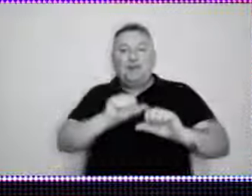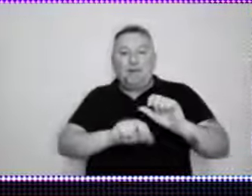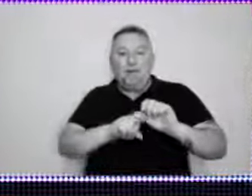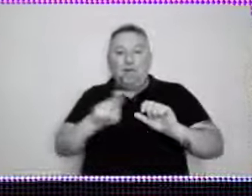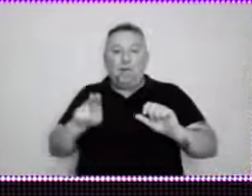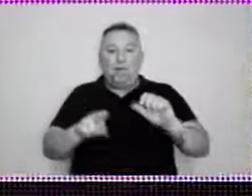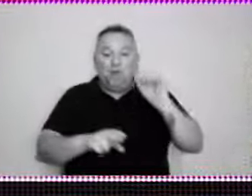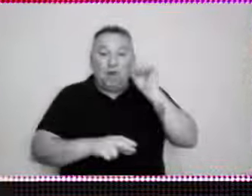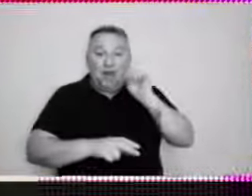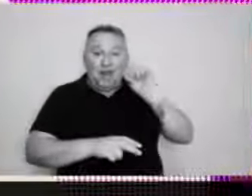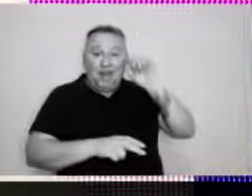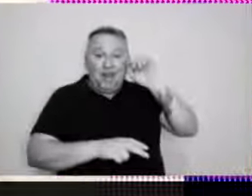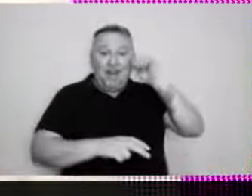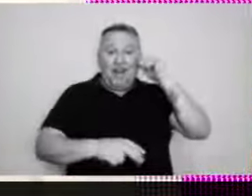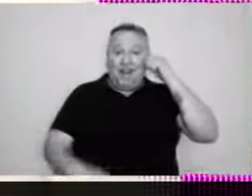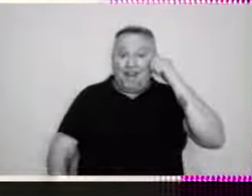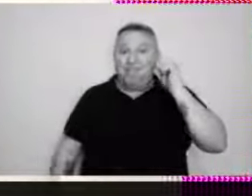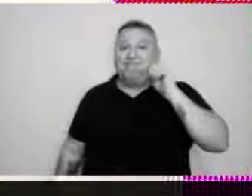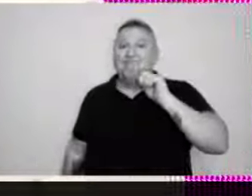Das